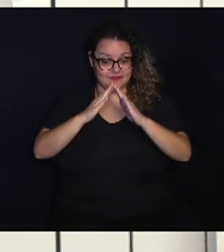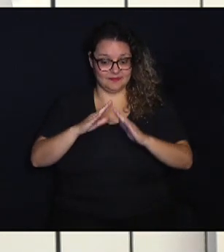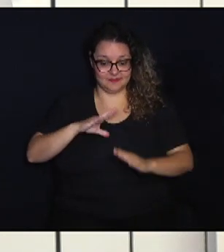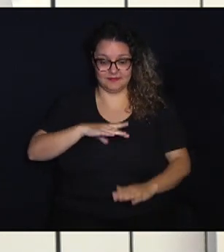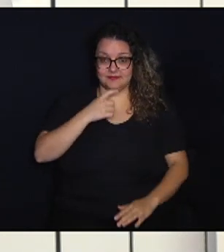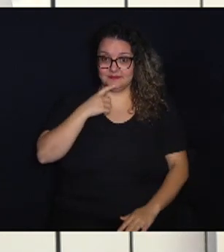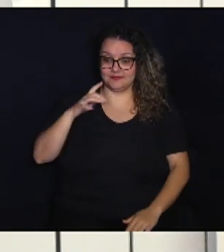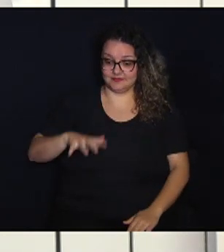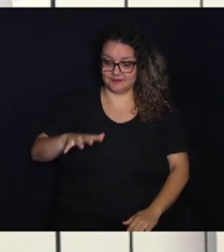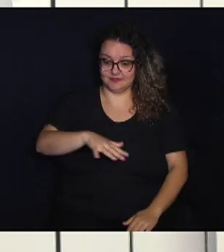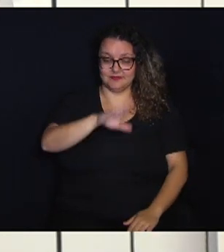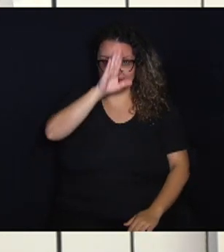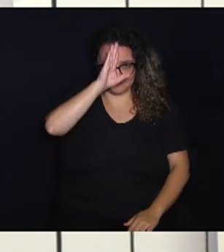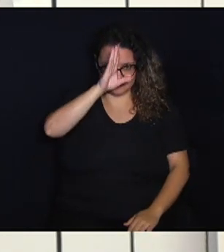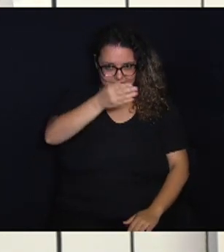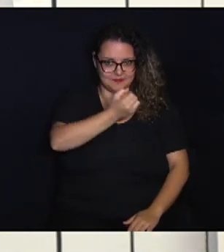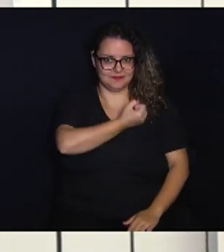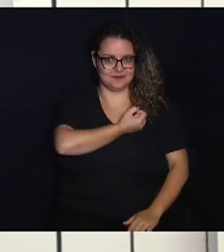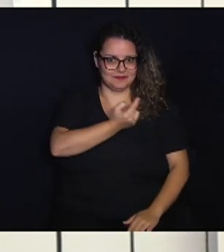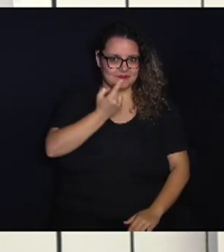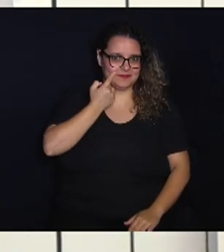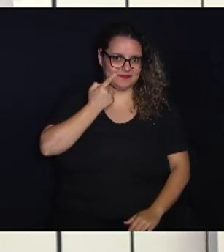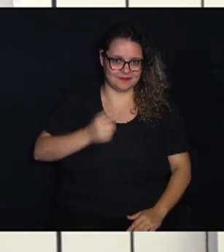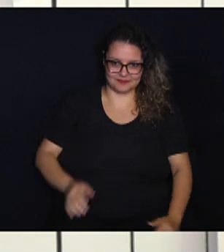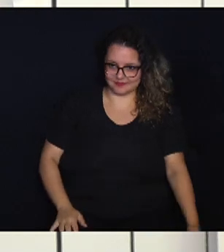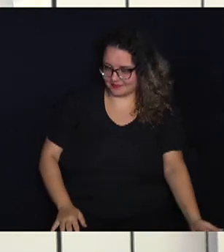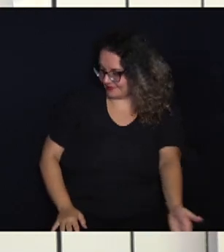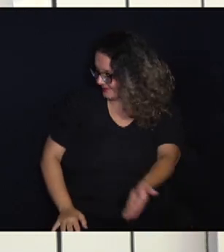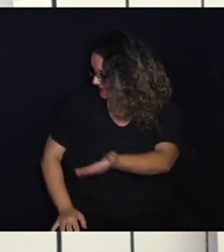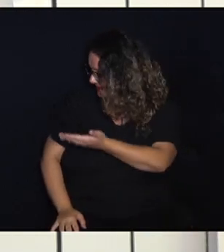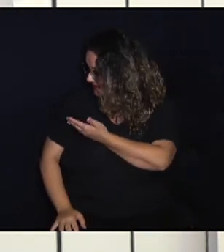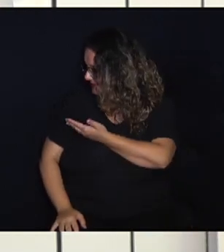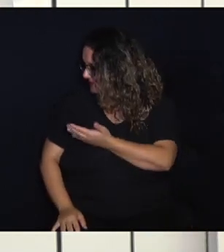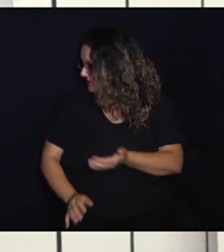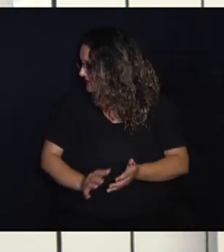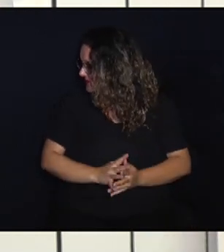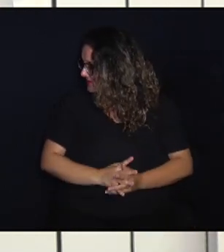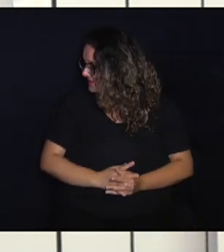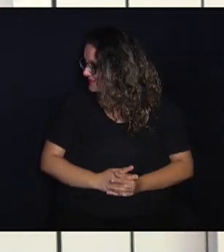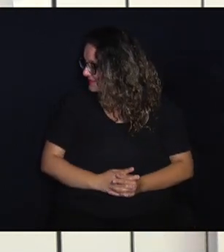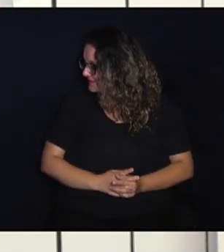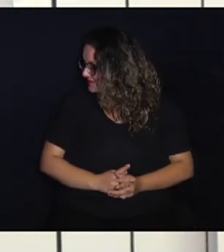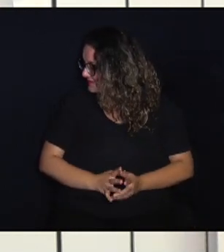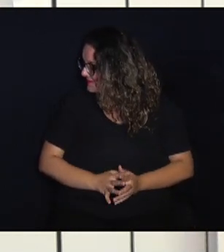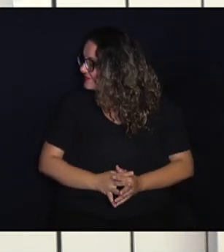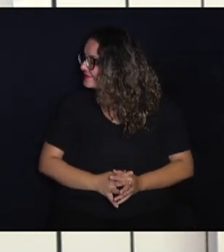nosso DDD, para você que é de Campinas e região, pode ir direto no